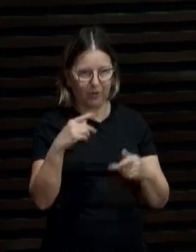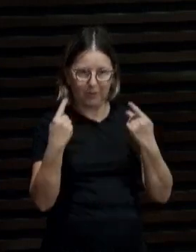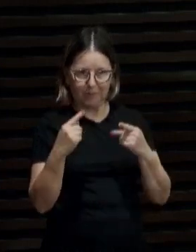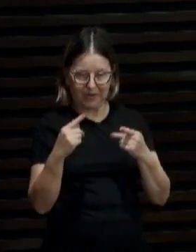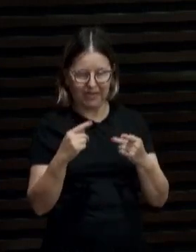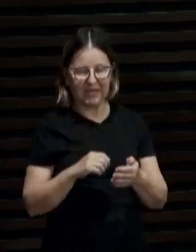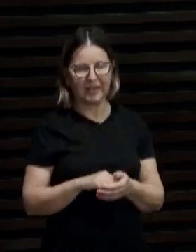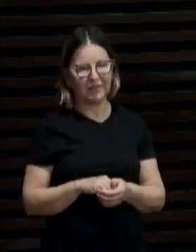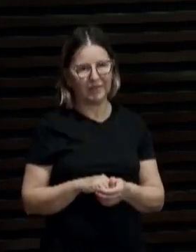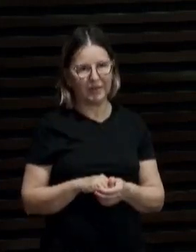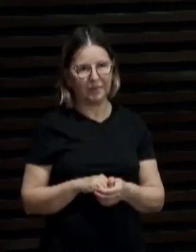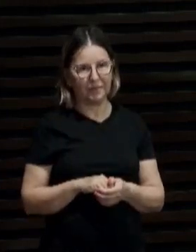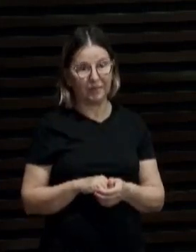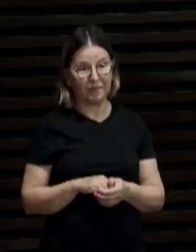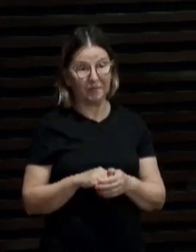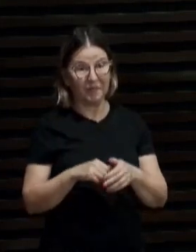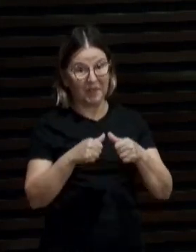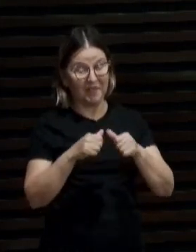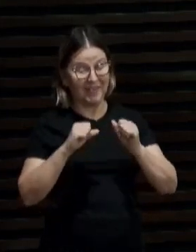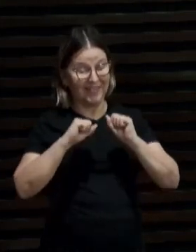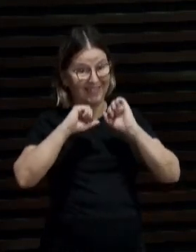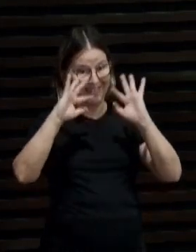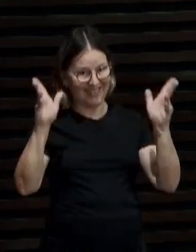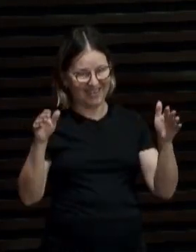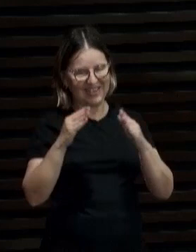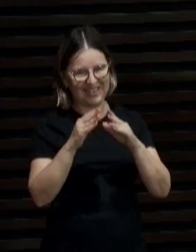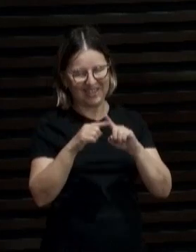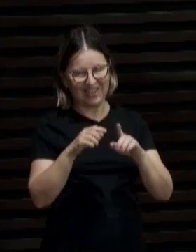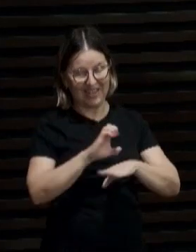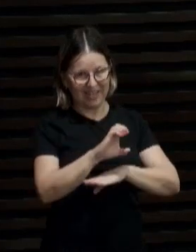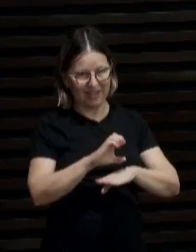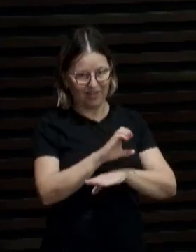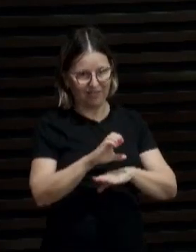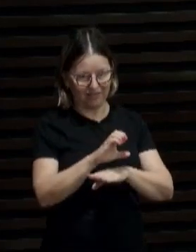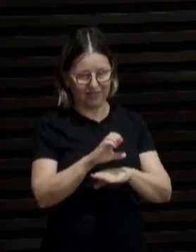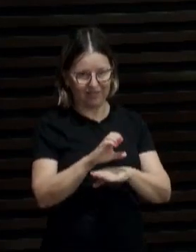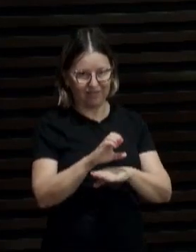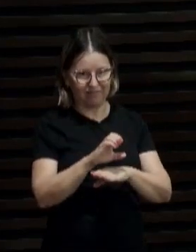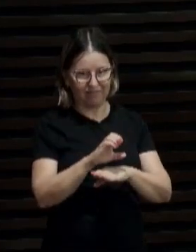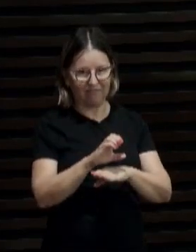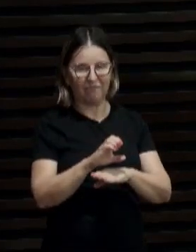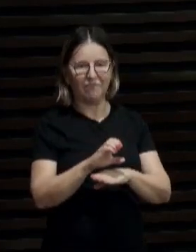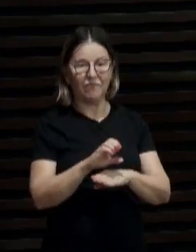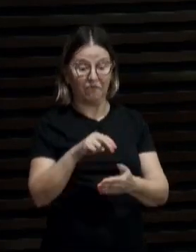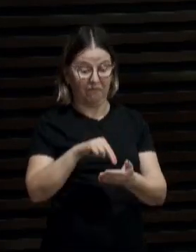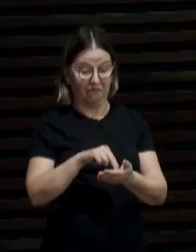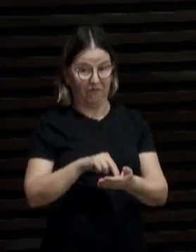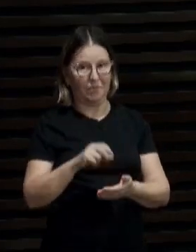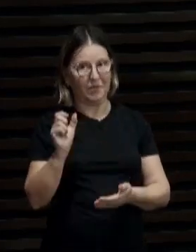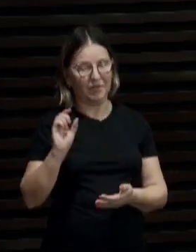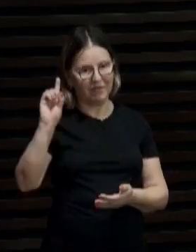Você veja que coisa. Então fica claro que a igreja de Éfeso era muito bem instruída na palavra, não